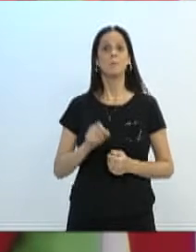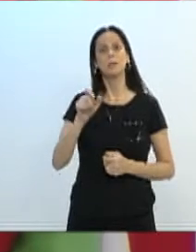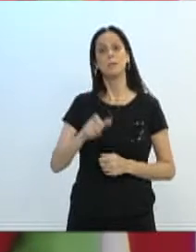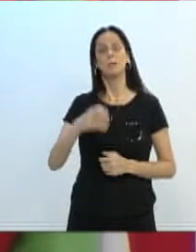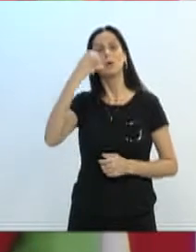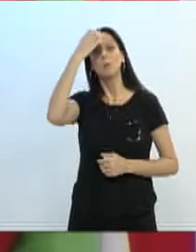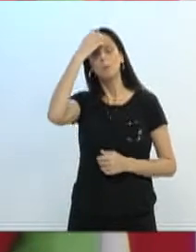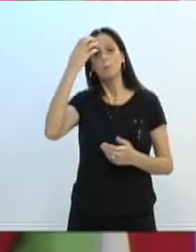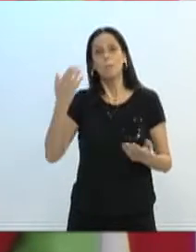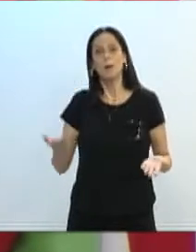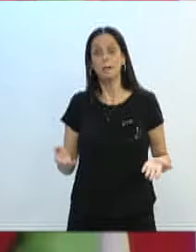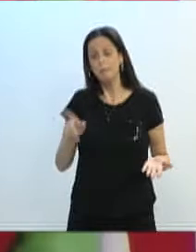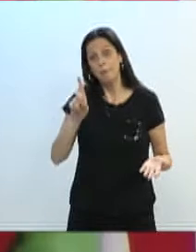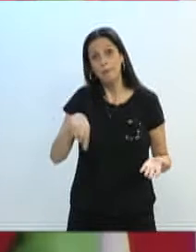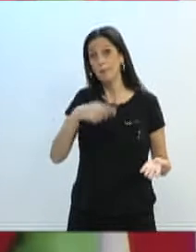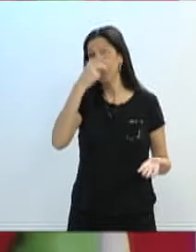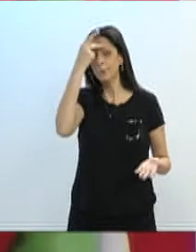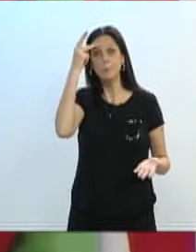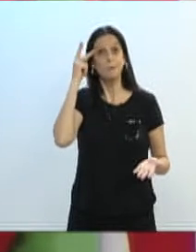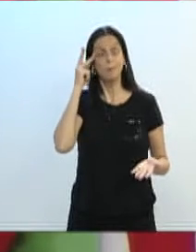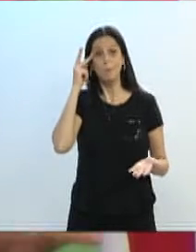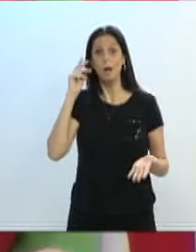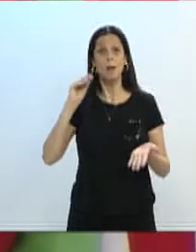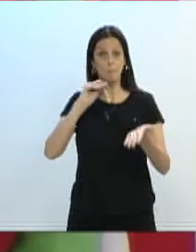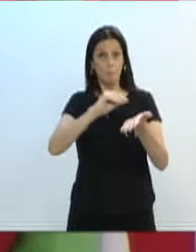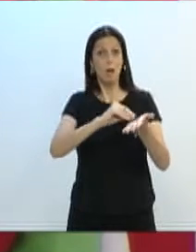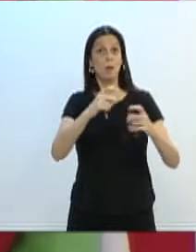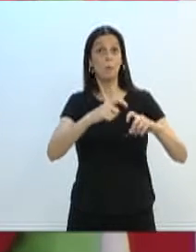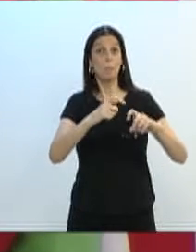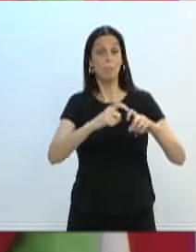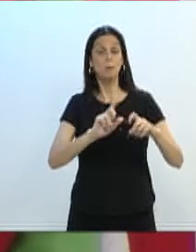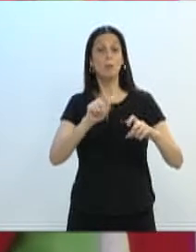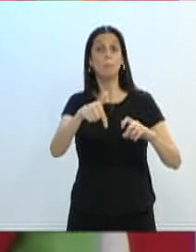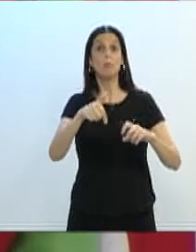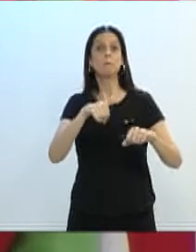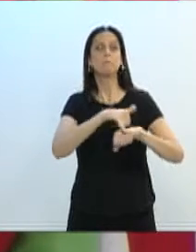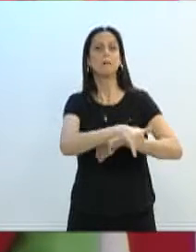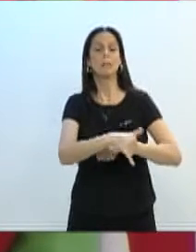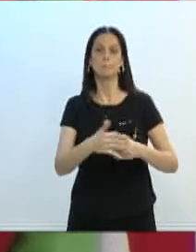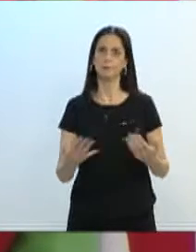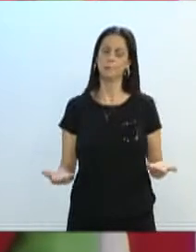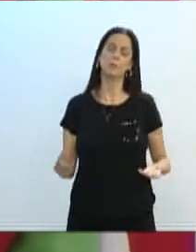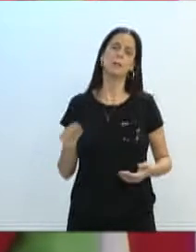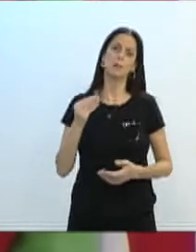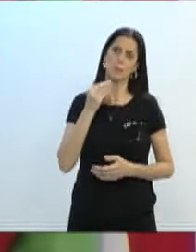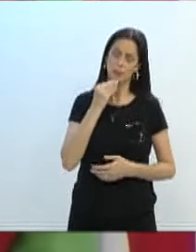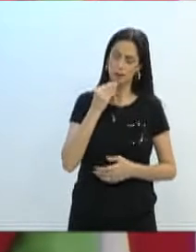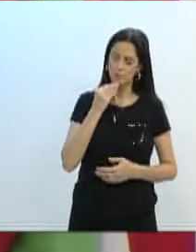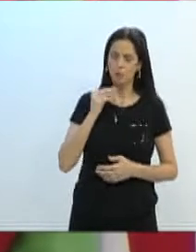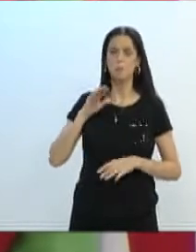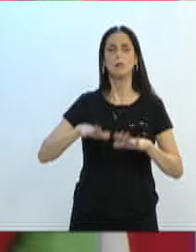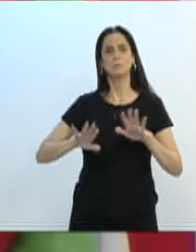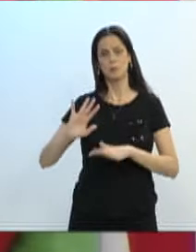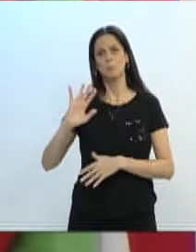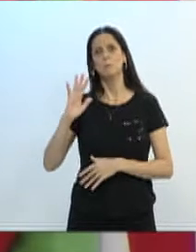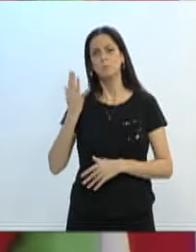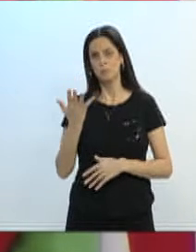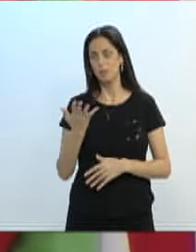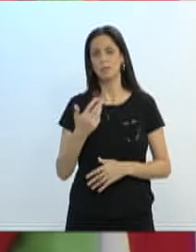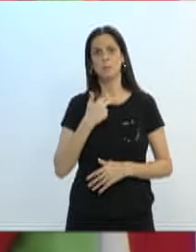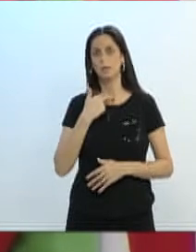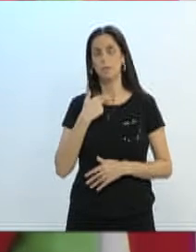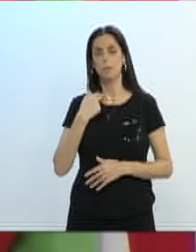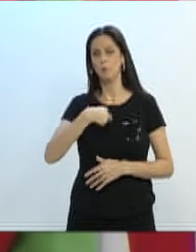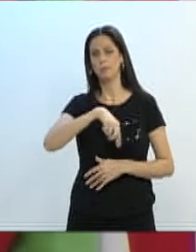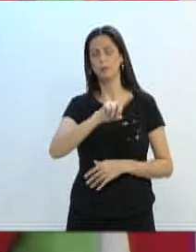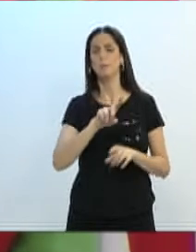é o cidadão que acaba agendando e não pode estar presente. Obviamente que existem casos absolutamente justificáveis. Só vou concluir,